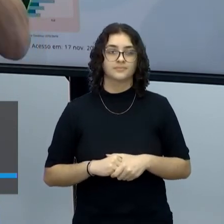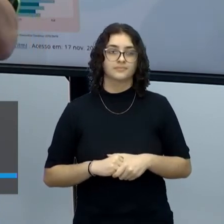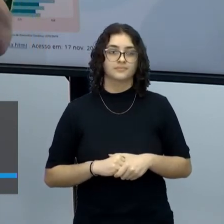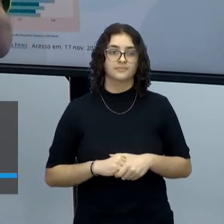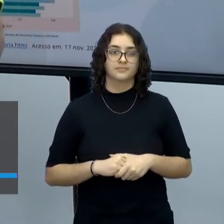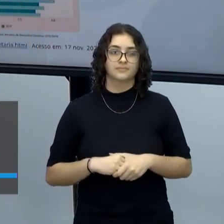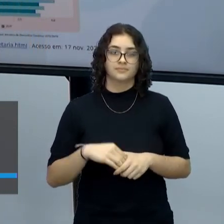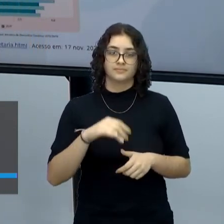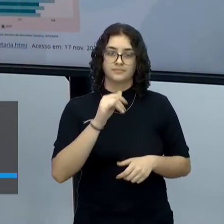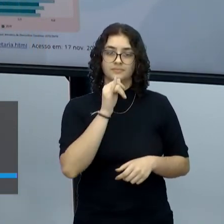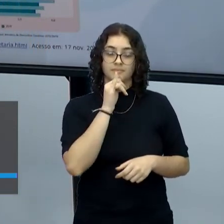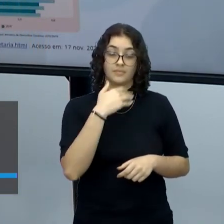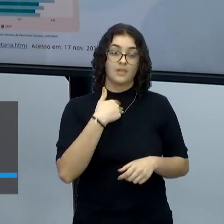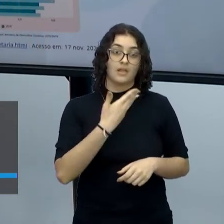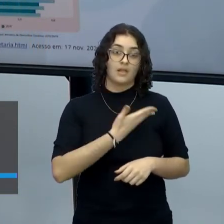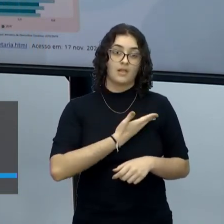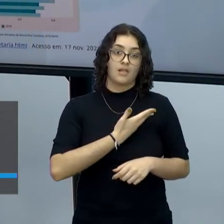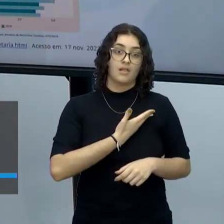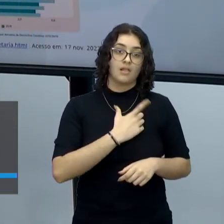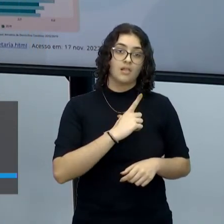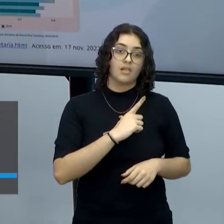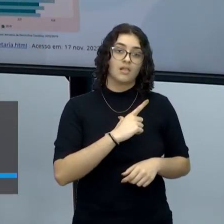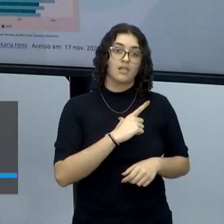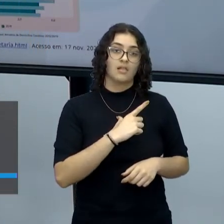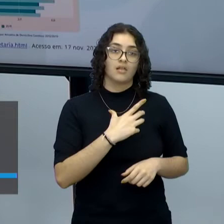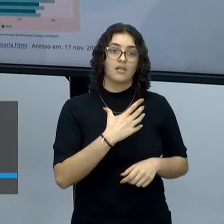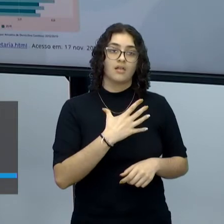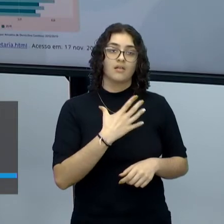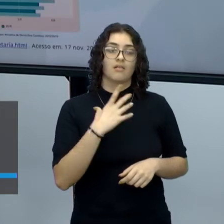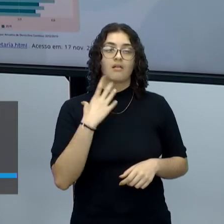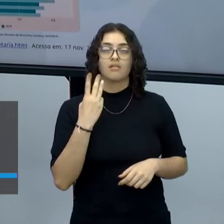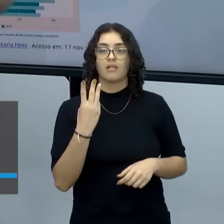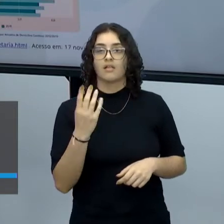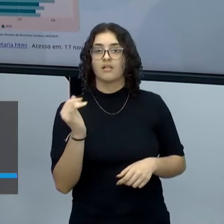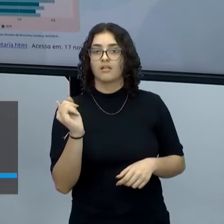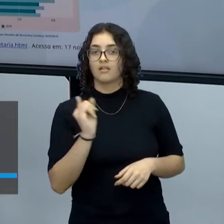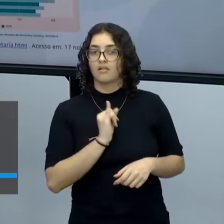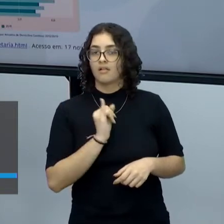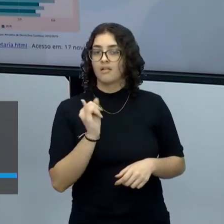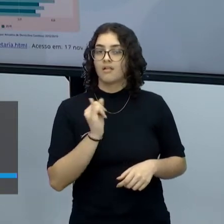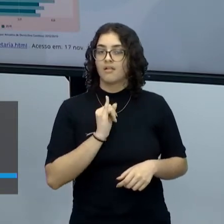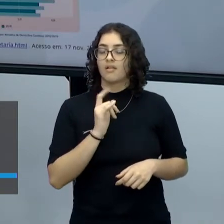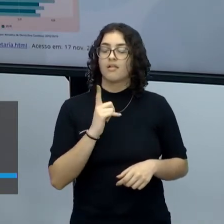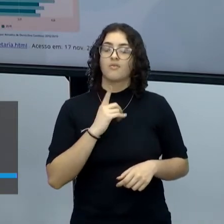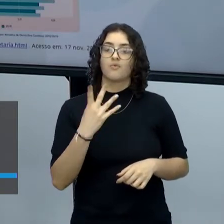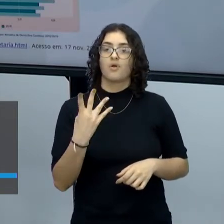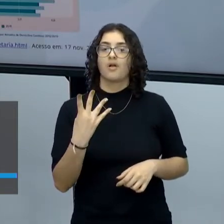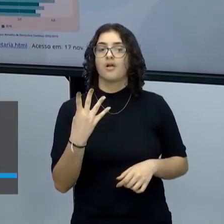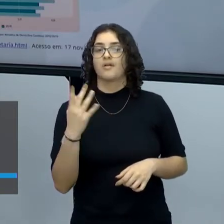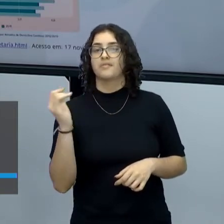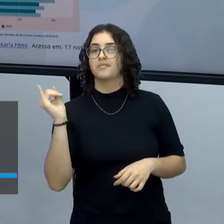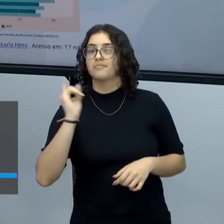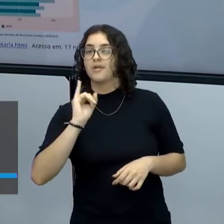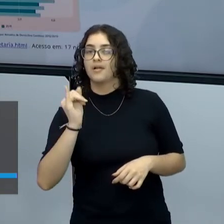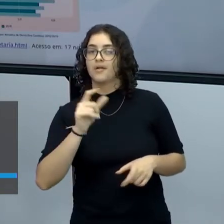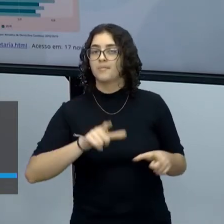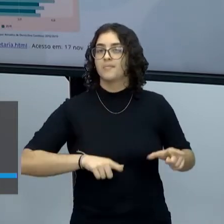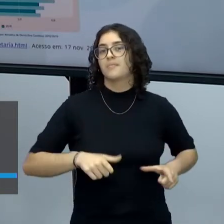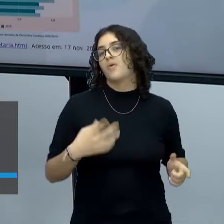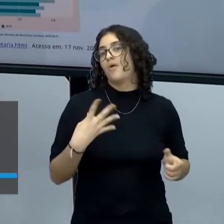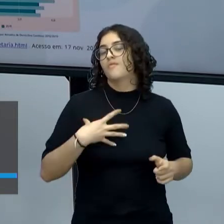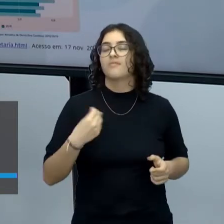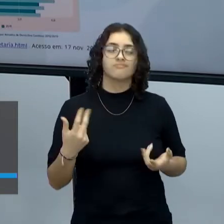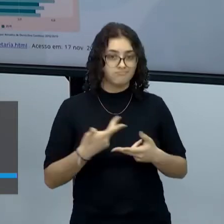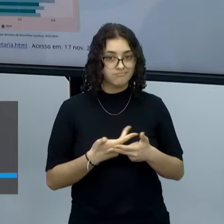Eu tenho, por exemplo, muitos amigos que têm aí 3 irmãos, eu tenho primas minhas que têm 4, né? Minha tia teve 4 filhas,